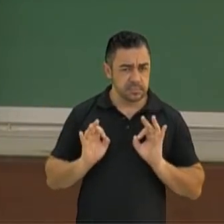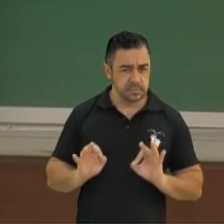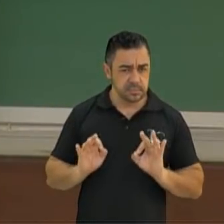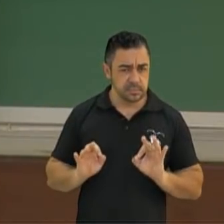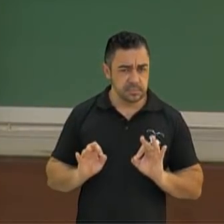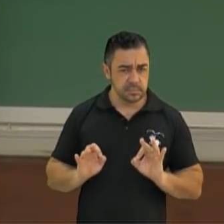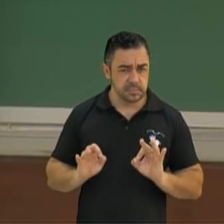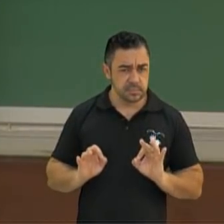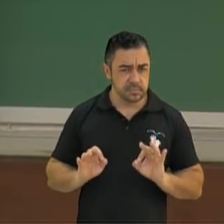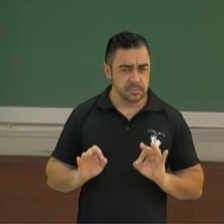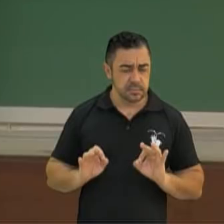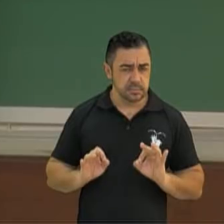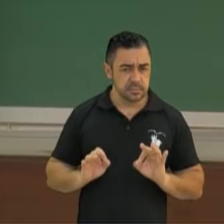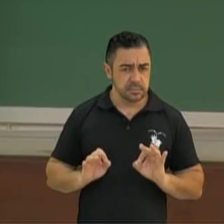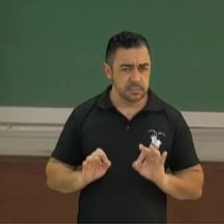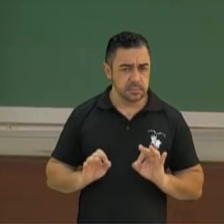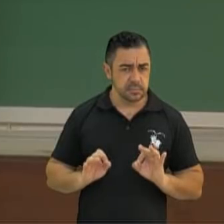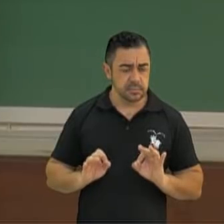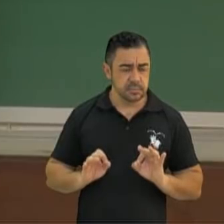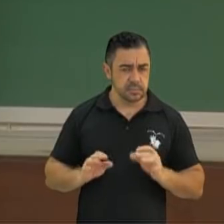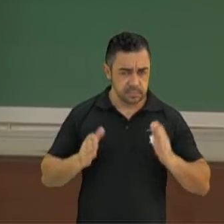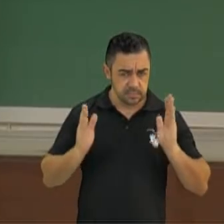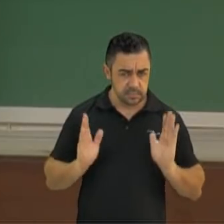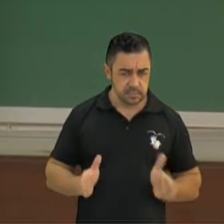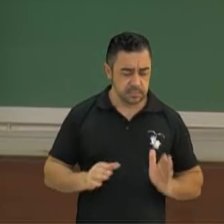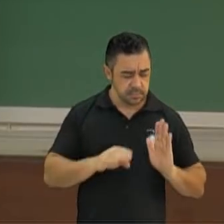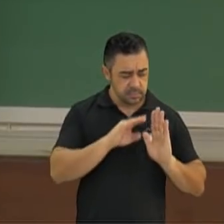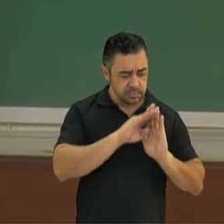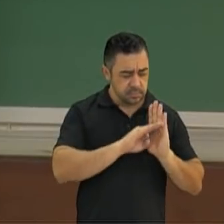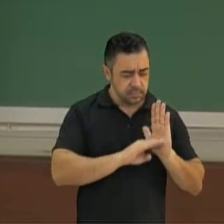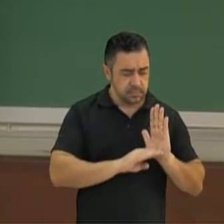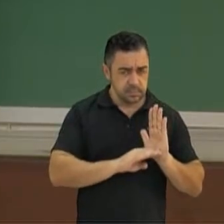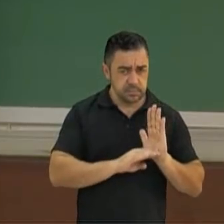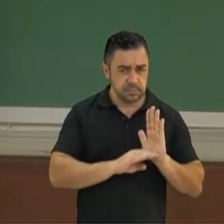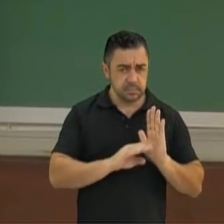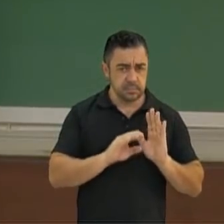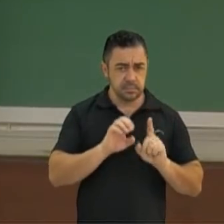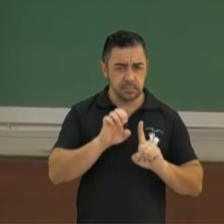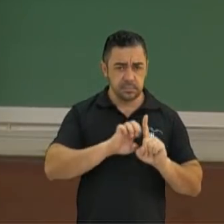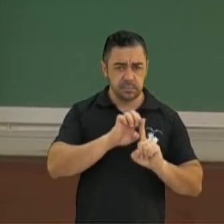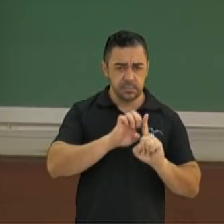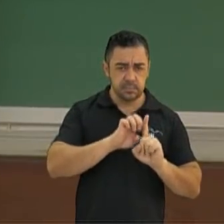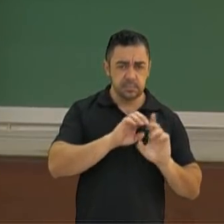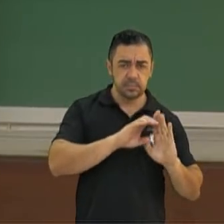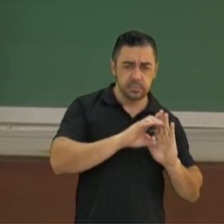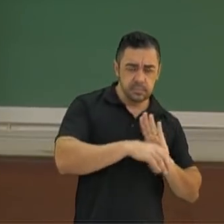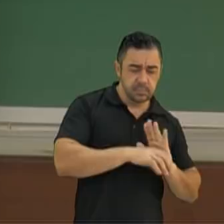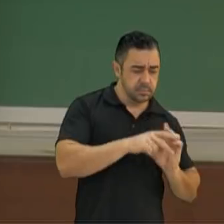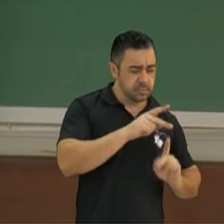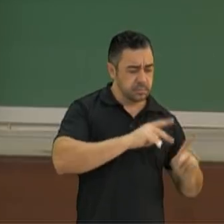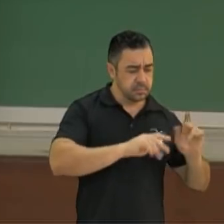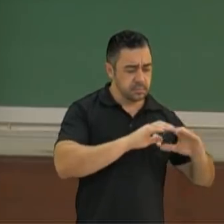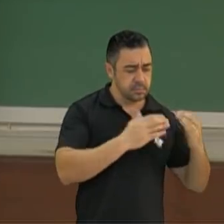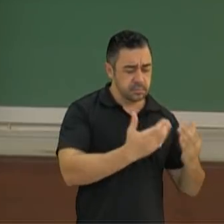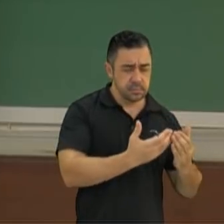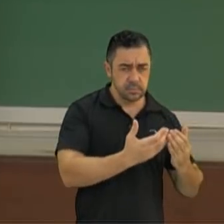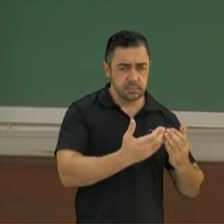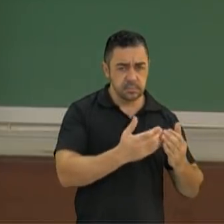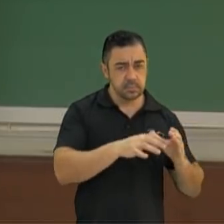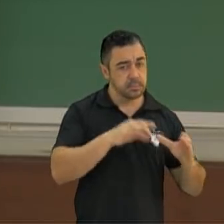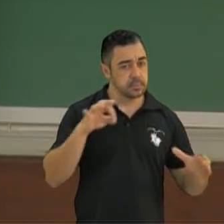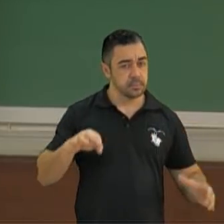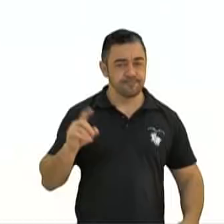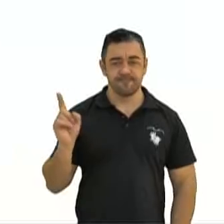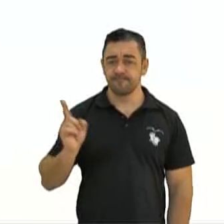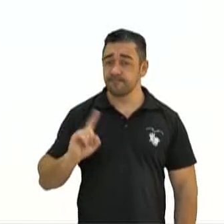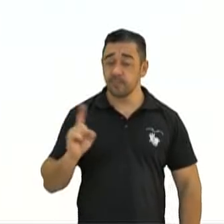acontecendo de maneira correta? Obedecendo aos critérios da estatística, o conceito de população e amostra? Não,